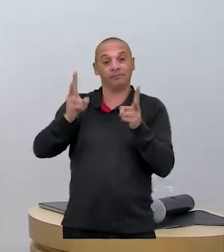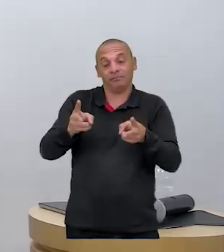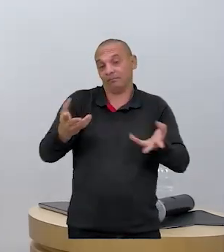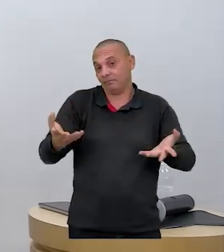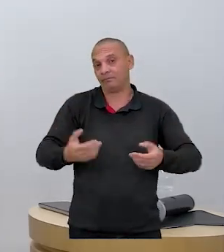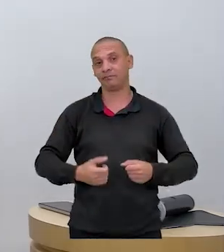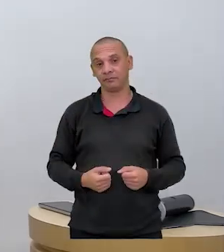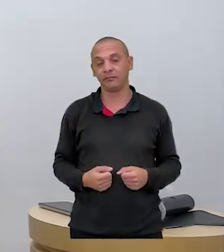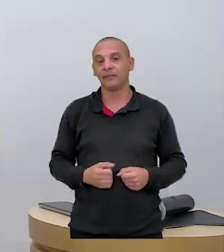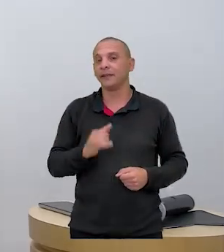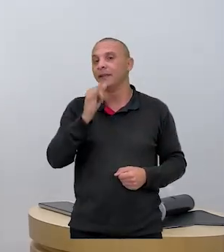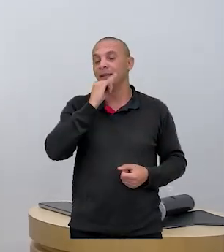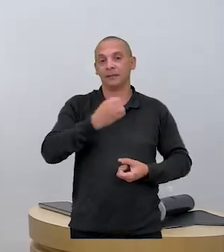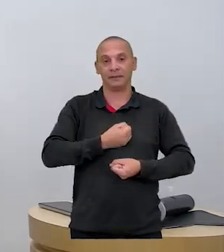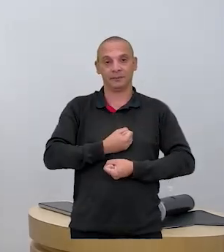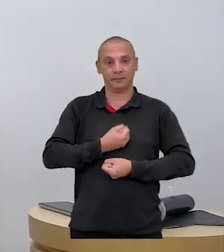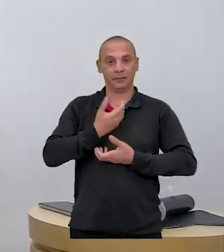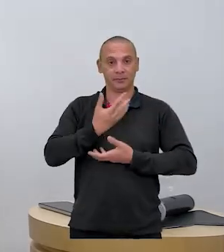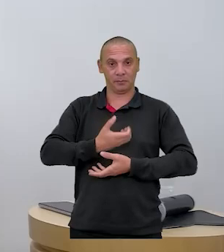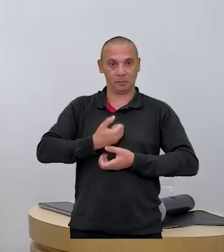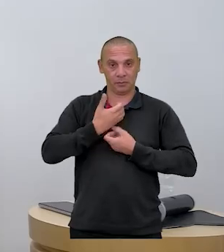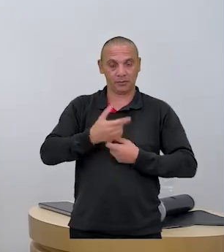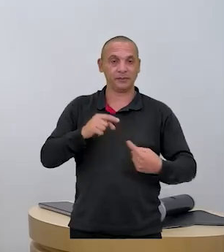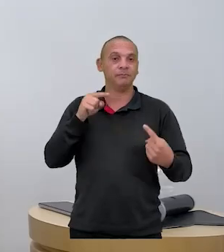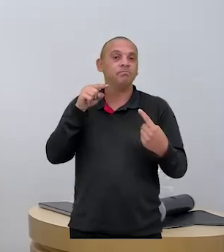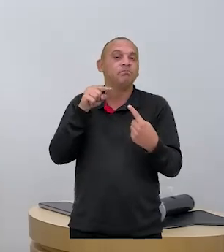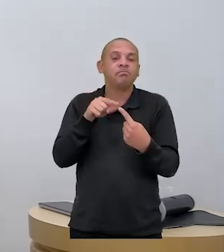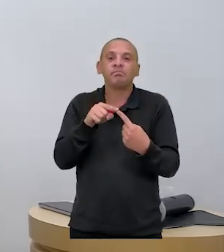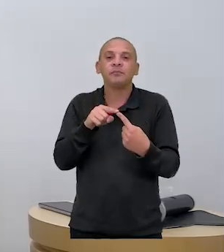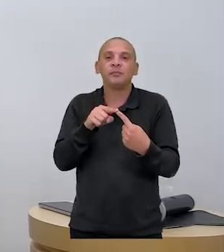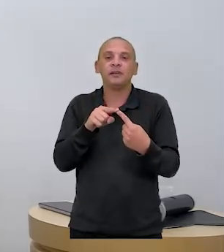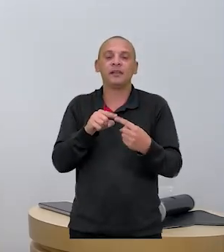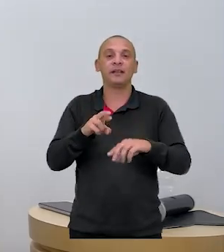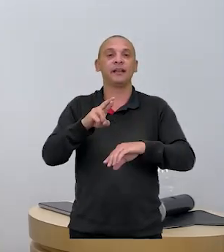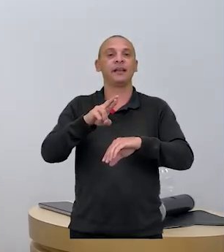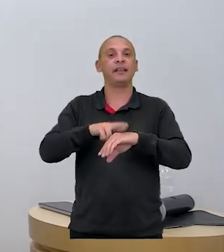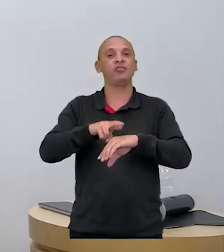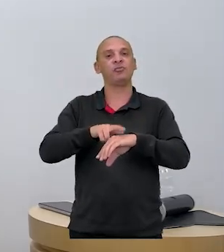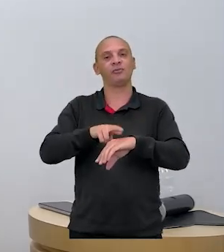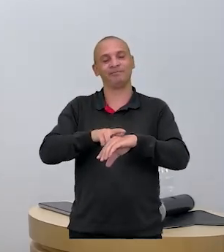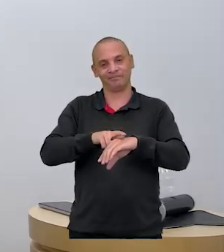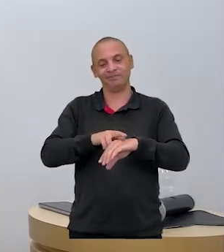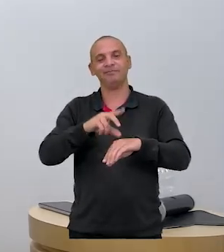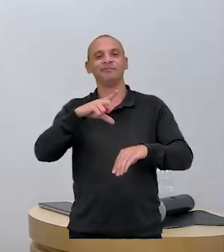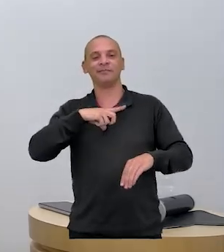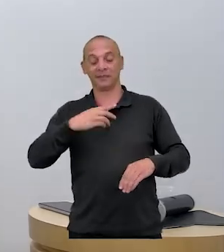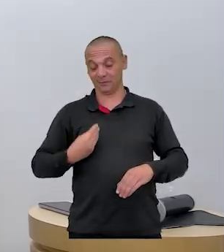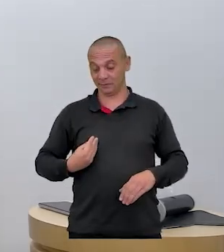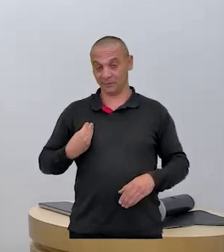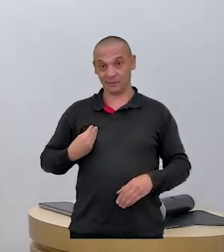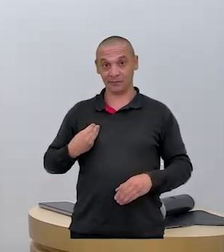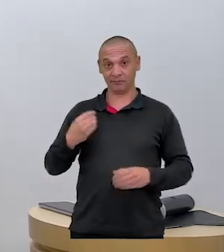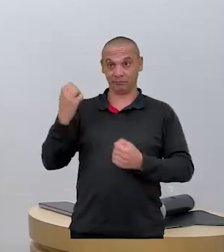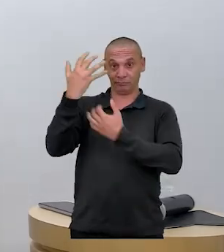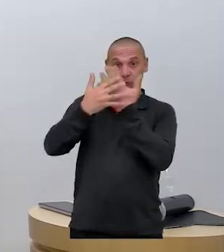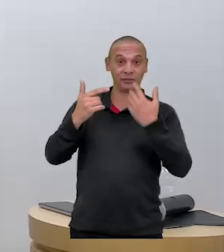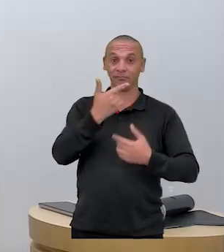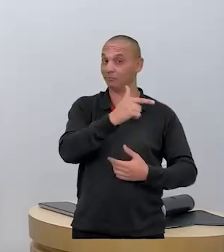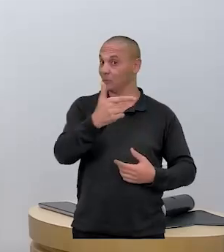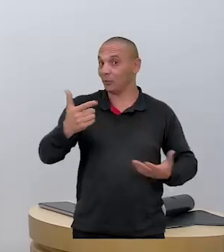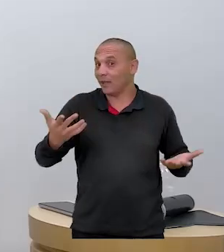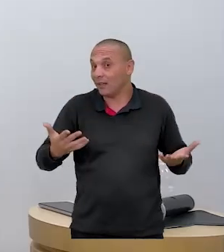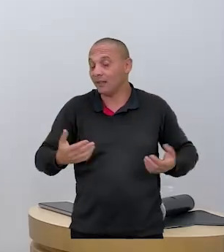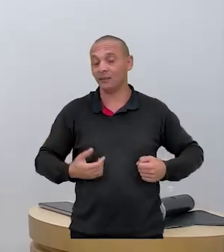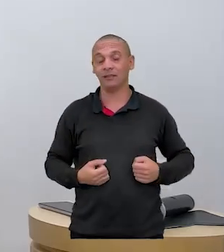assim, a poesia ela se sustenta em ritmo sem a presença da música. Mas, quando